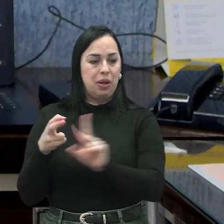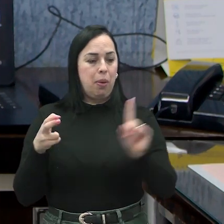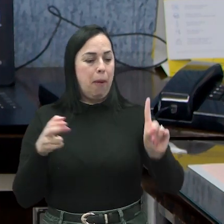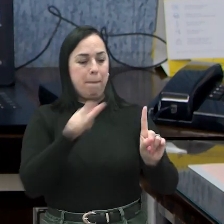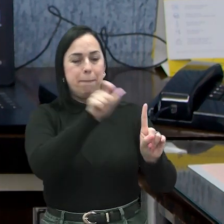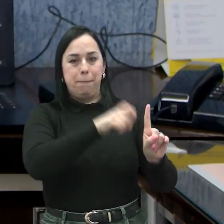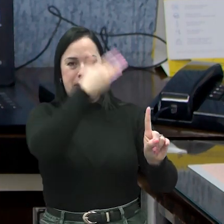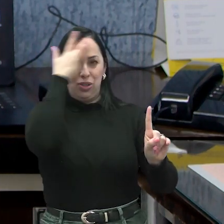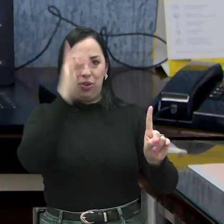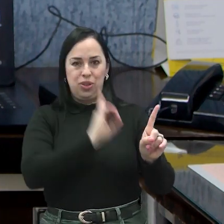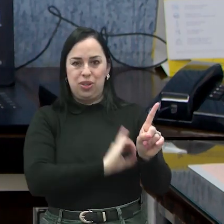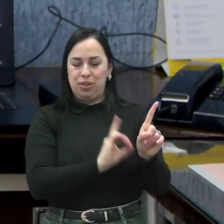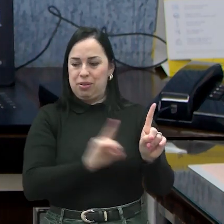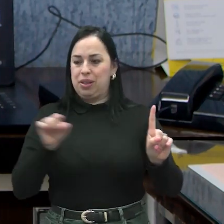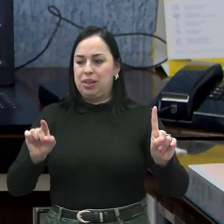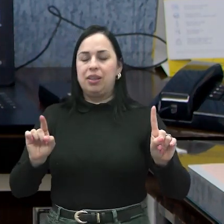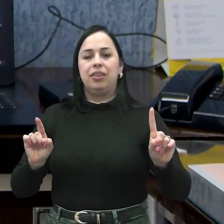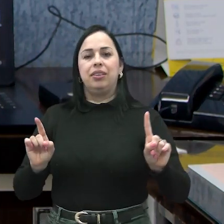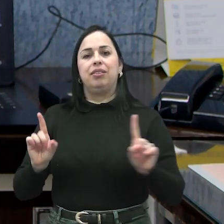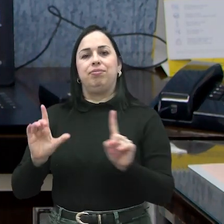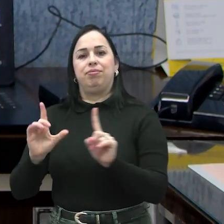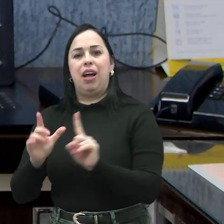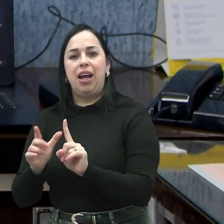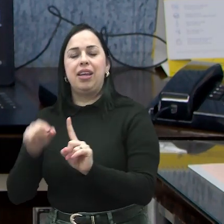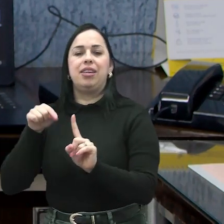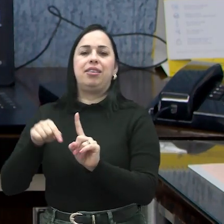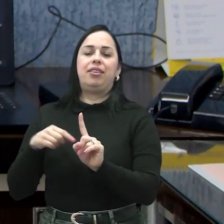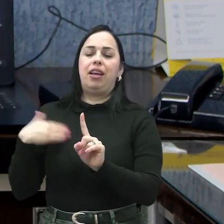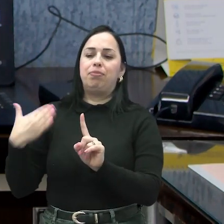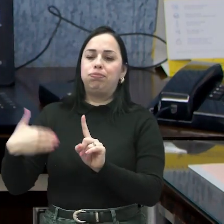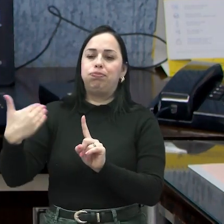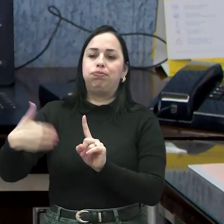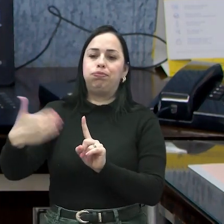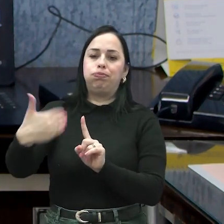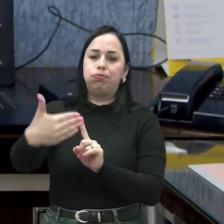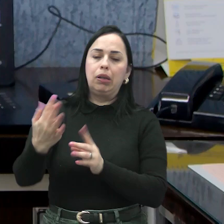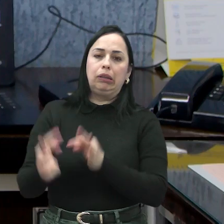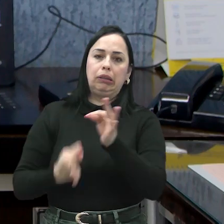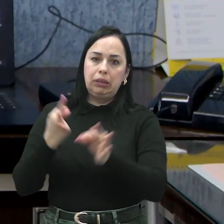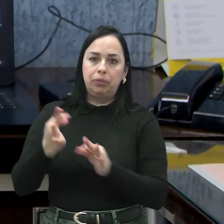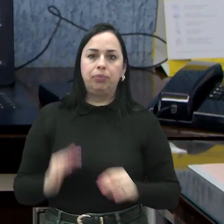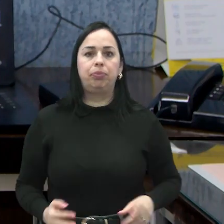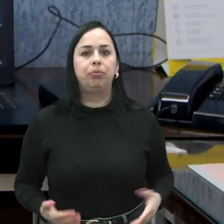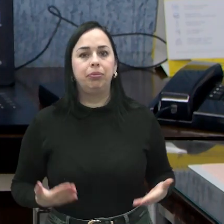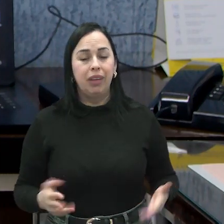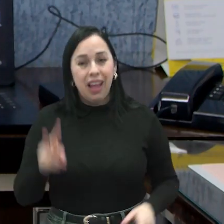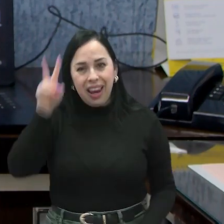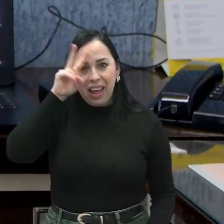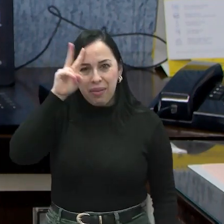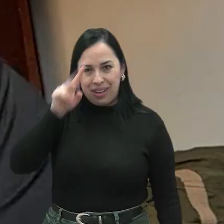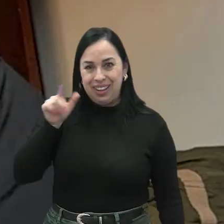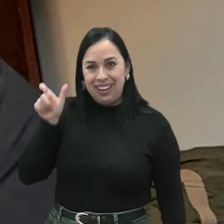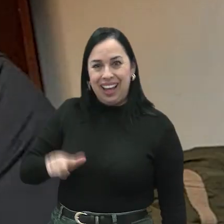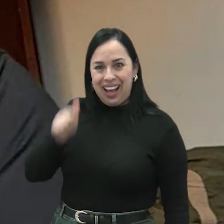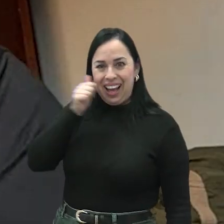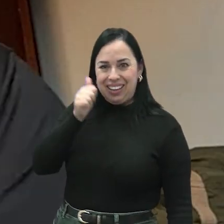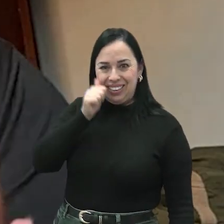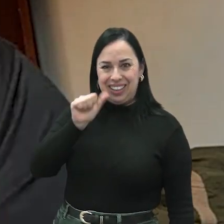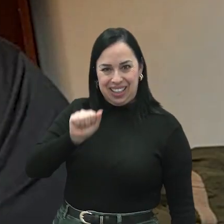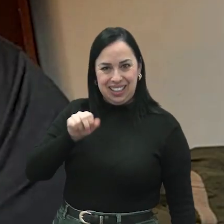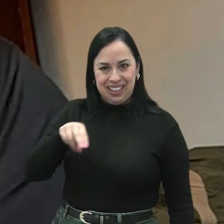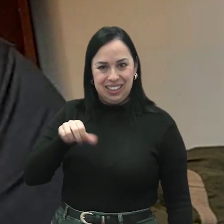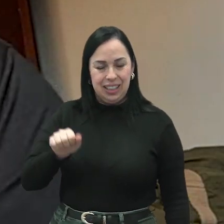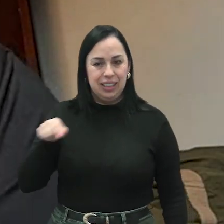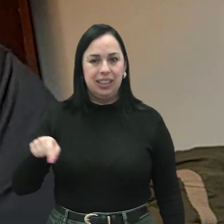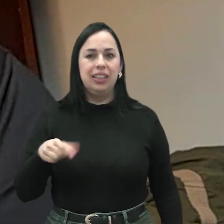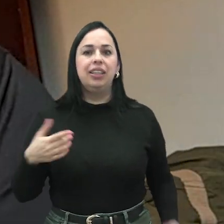de saúde, ele acaba se tornando muito grande ao longo do tempo, né, aqueles que desenvolvem as complicações. E lembram da